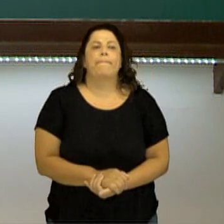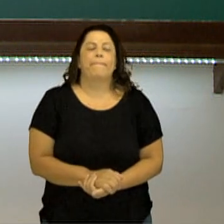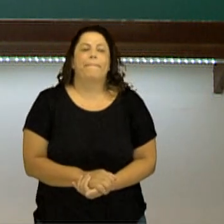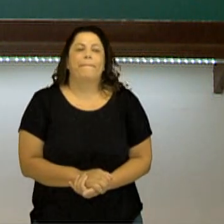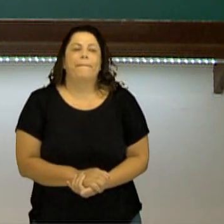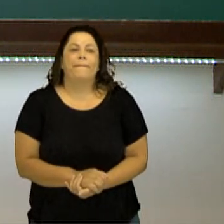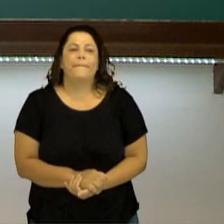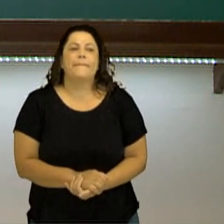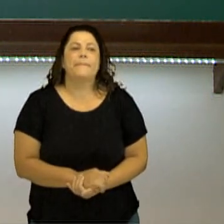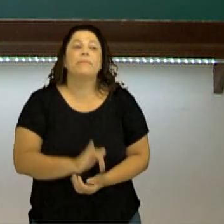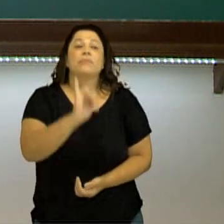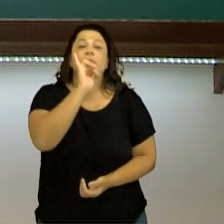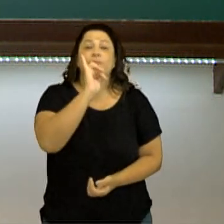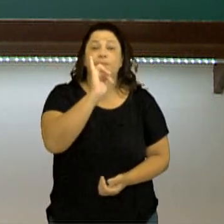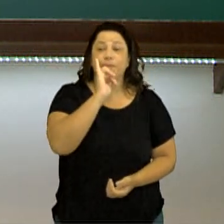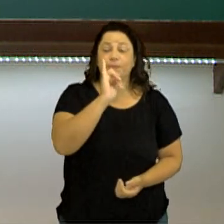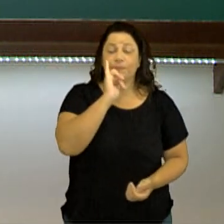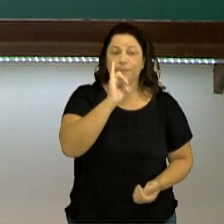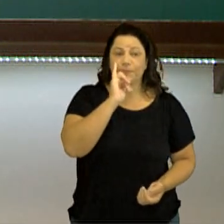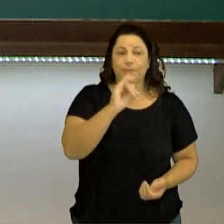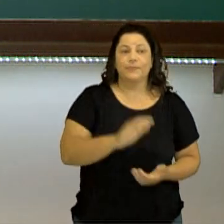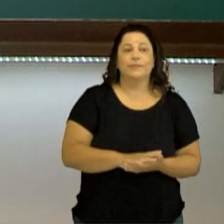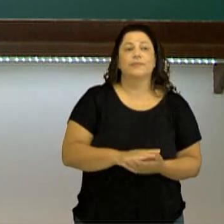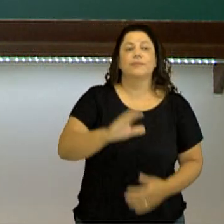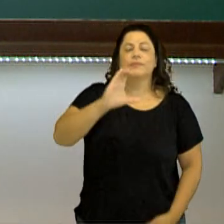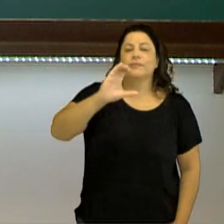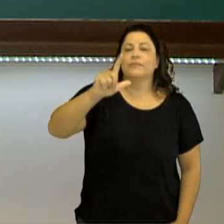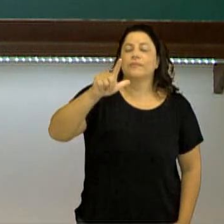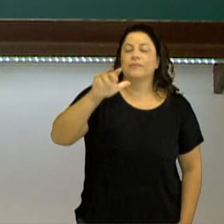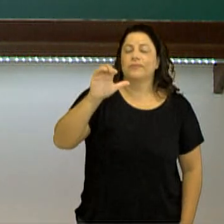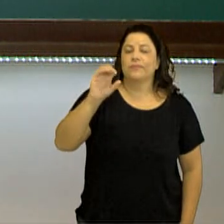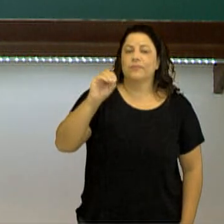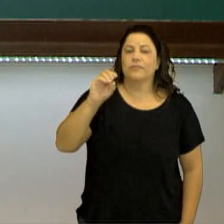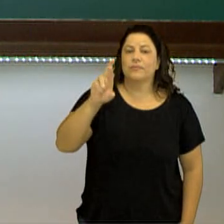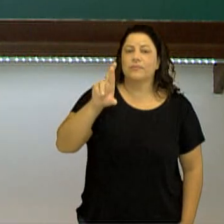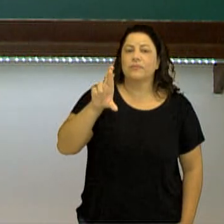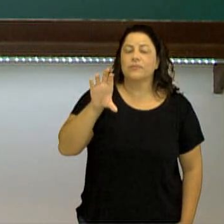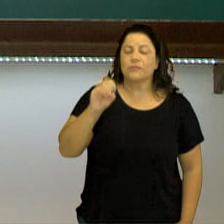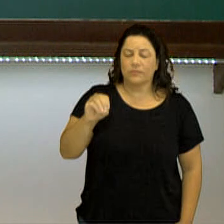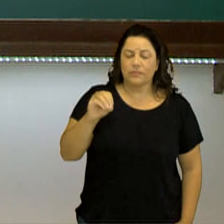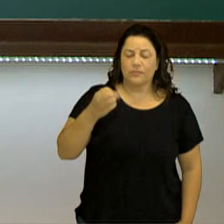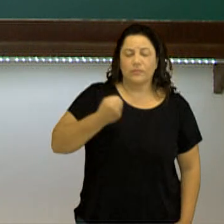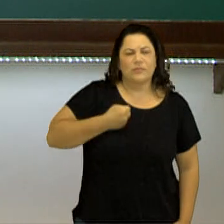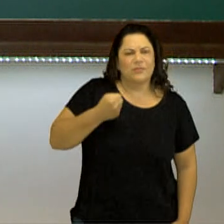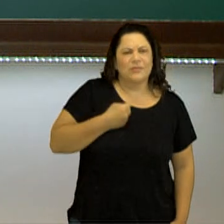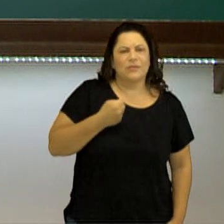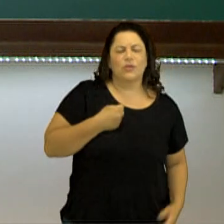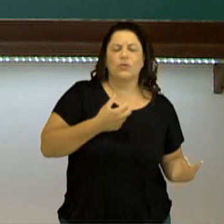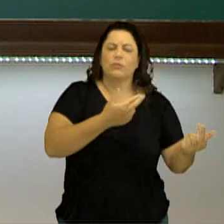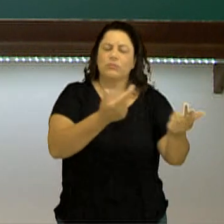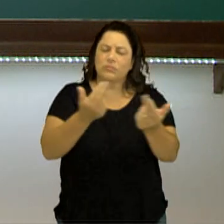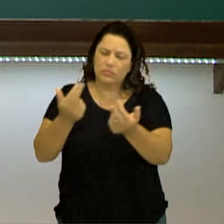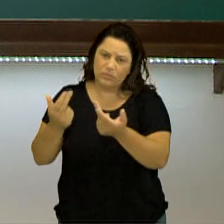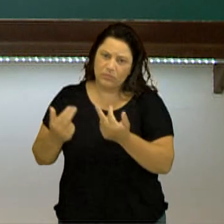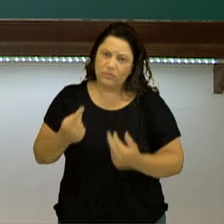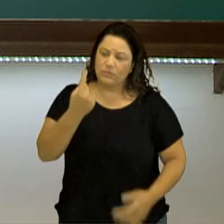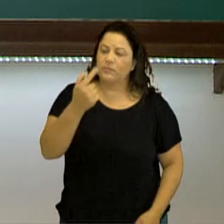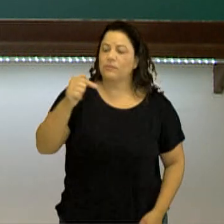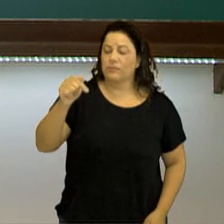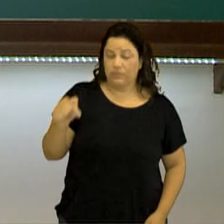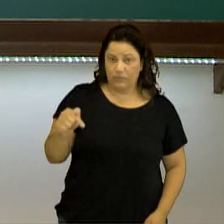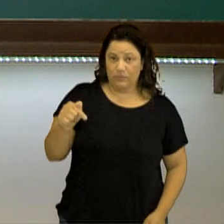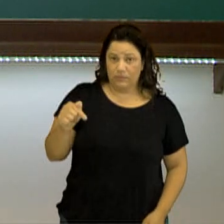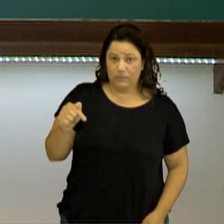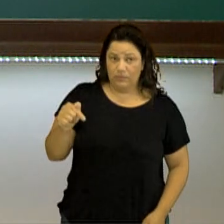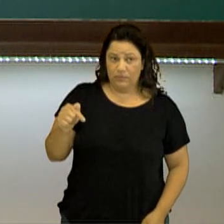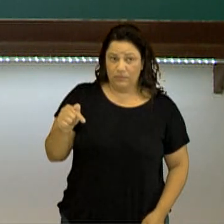Olha outro exemplo aqui, ó, o exemplo do cloro. O cloro ele tem número atômico igual a 17. Acompanhe eu aqui nessa analogia. O número